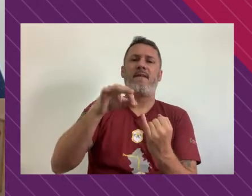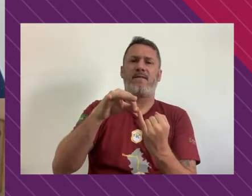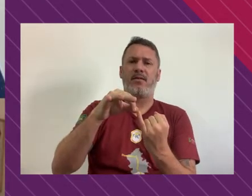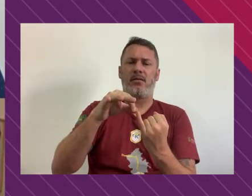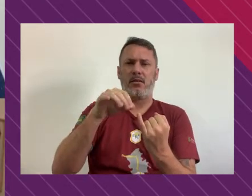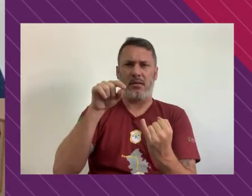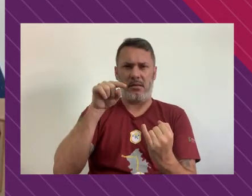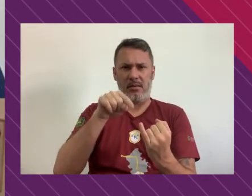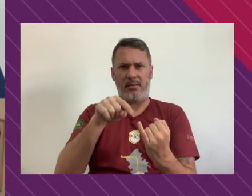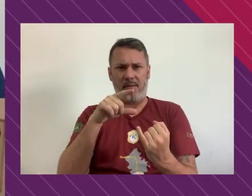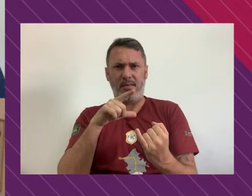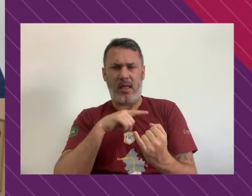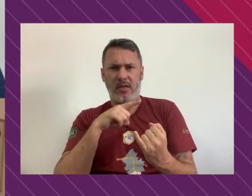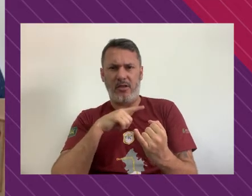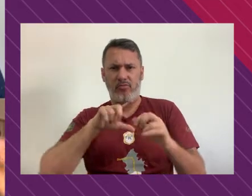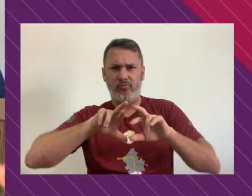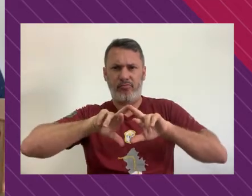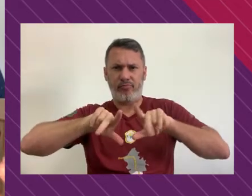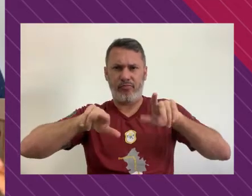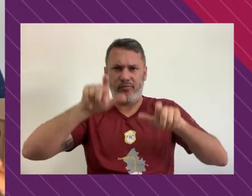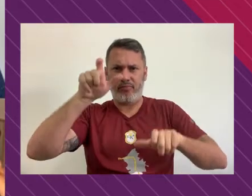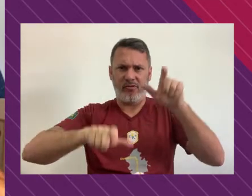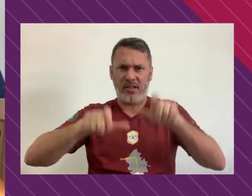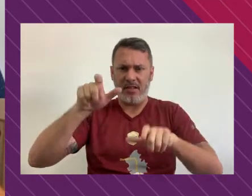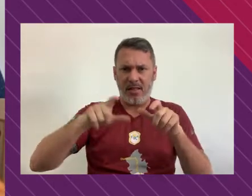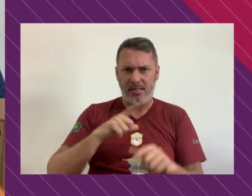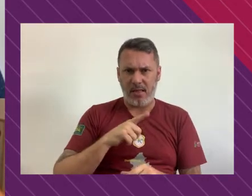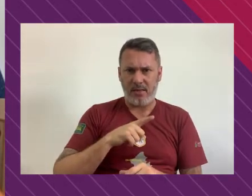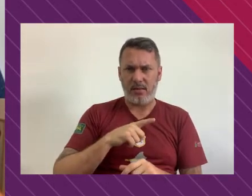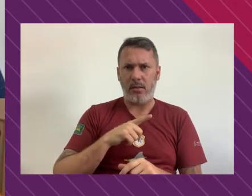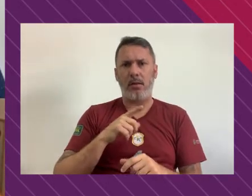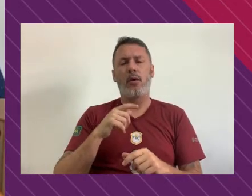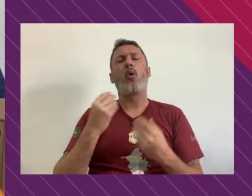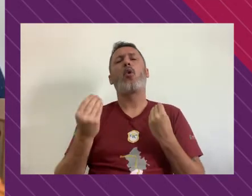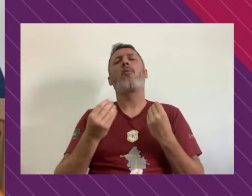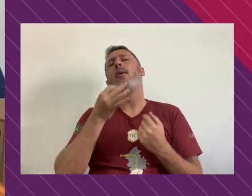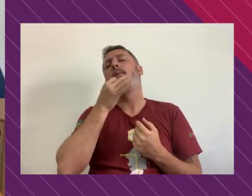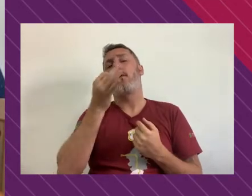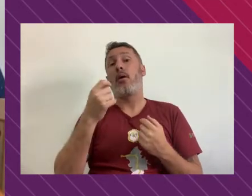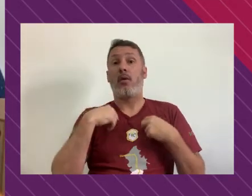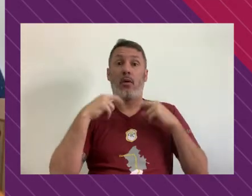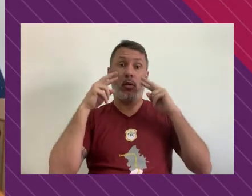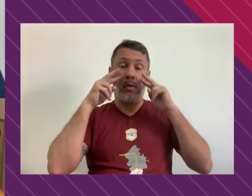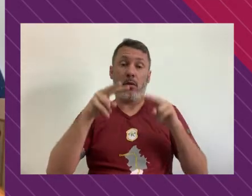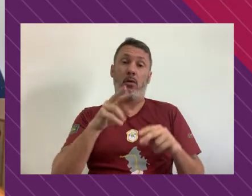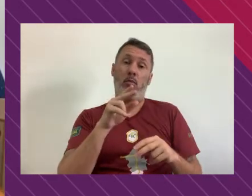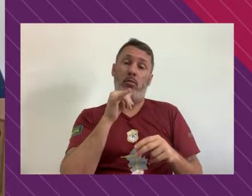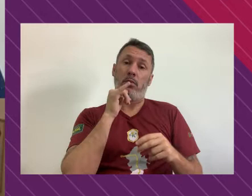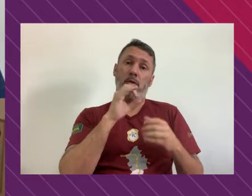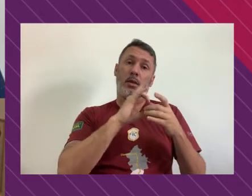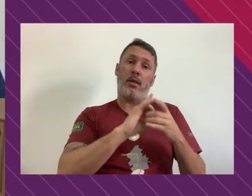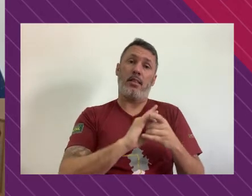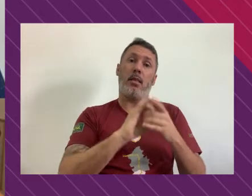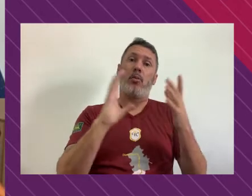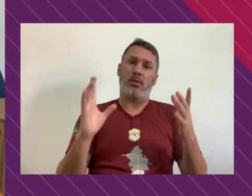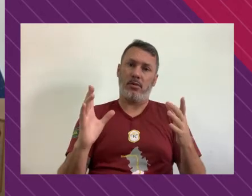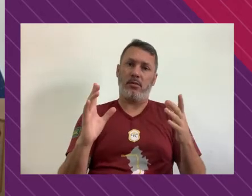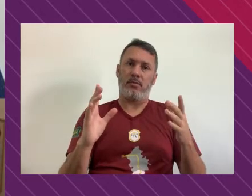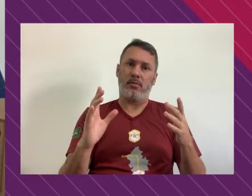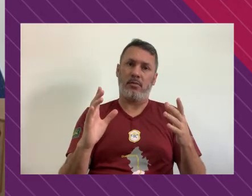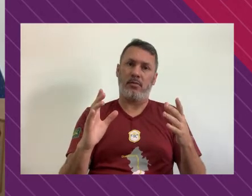eu comparo a demografia do IFES, por exemplo, com a demografia da sociedade em que